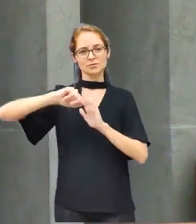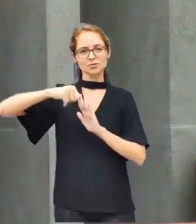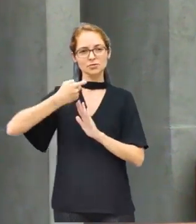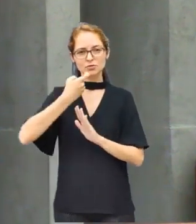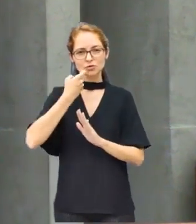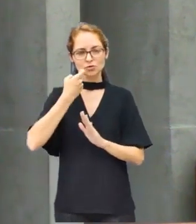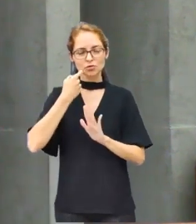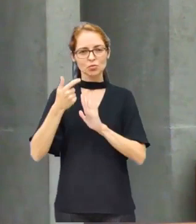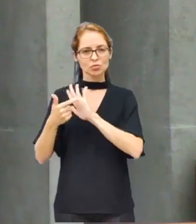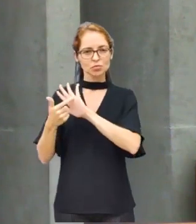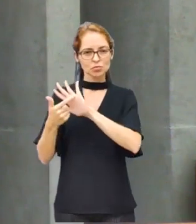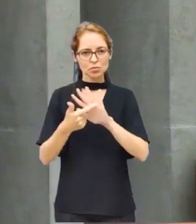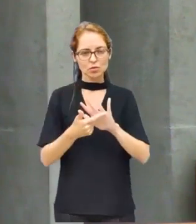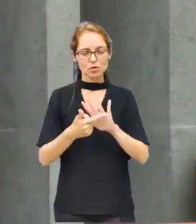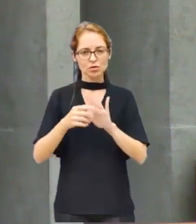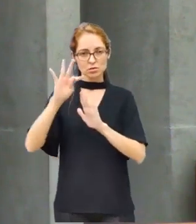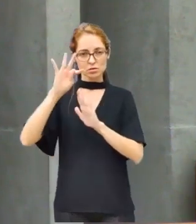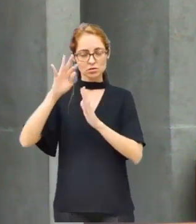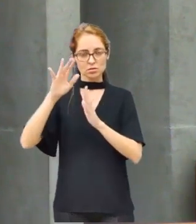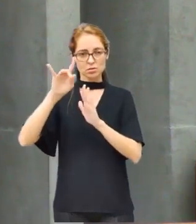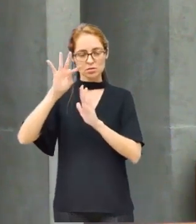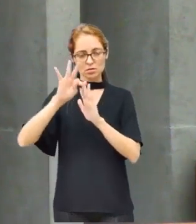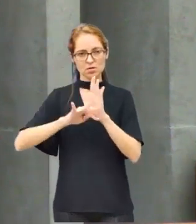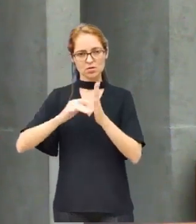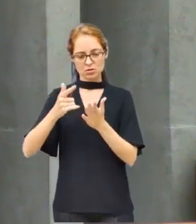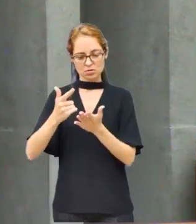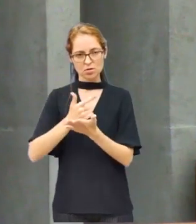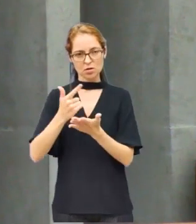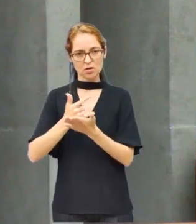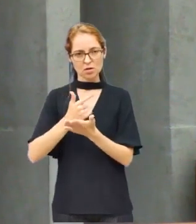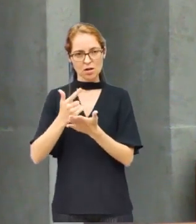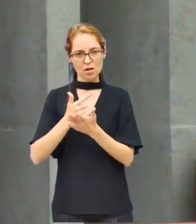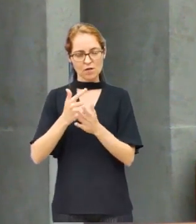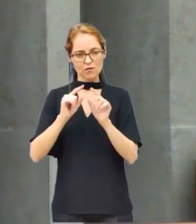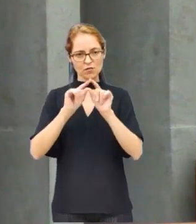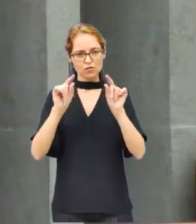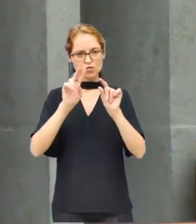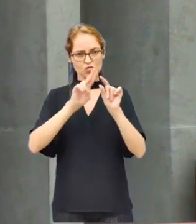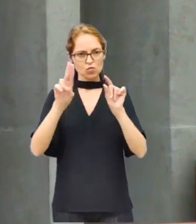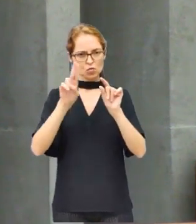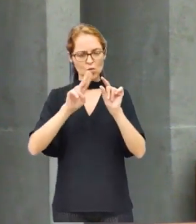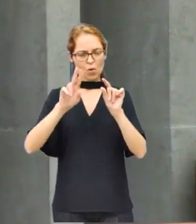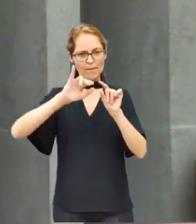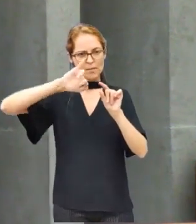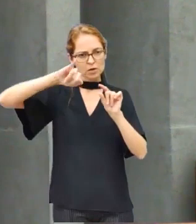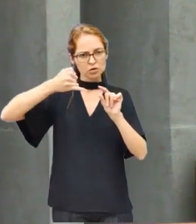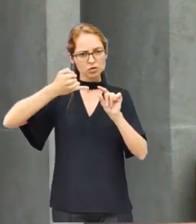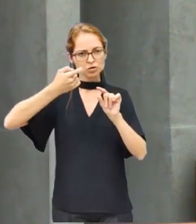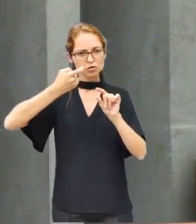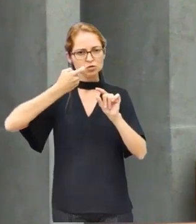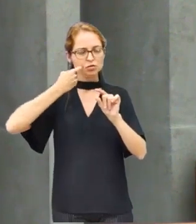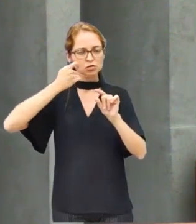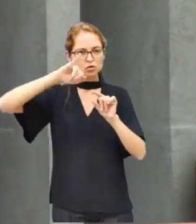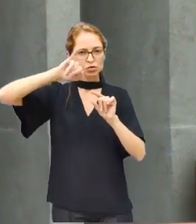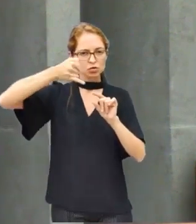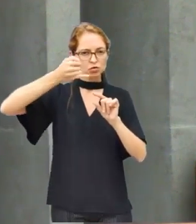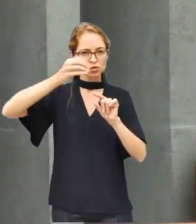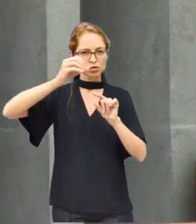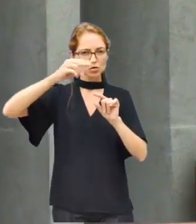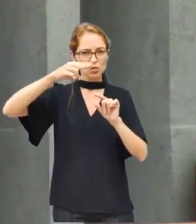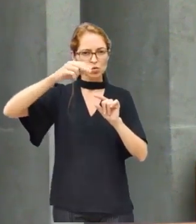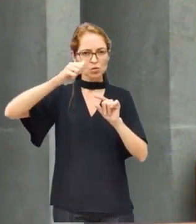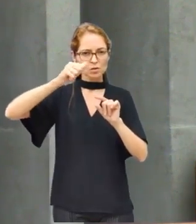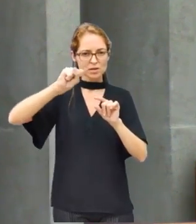Esse livro que leva o nome aqui do personagem que é mais citado por conta de toda a história